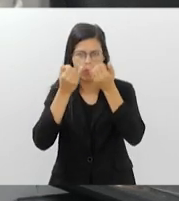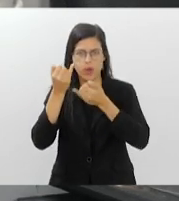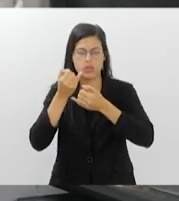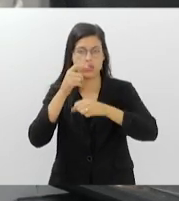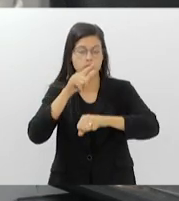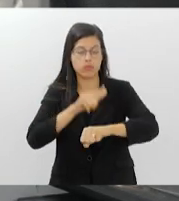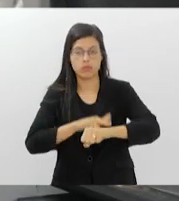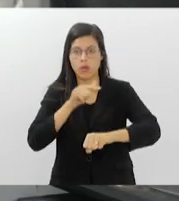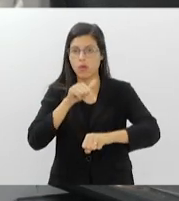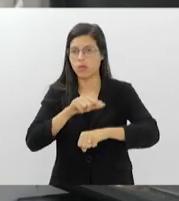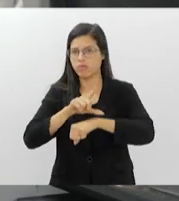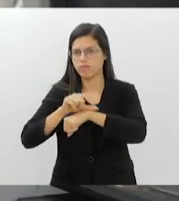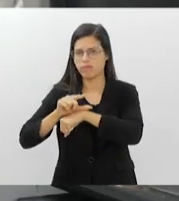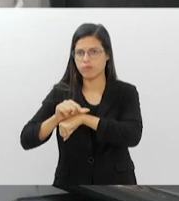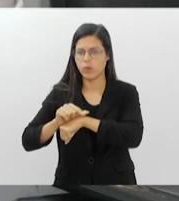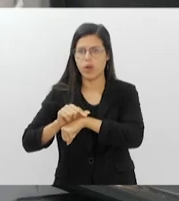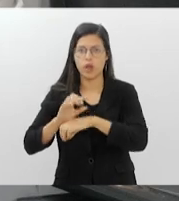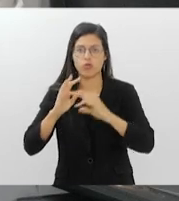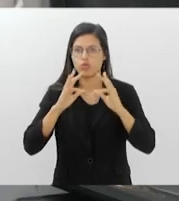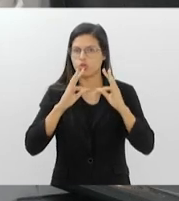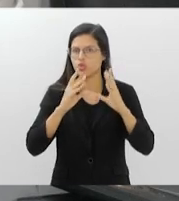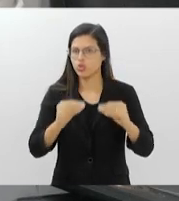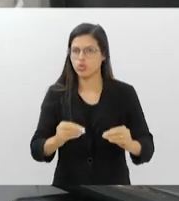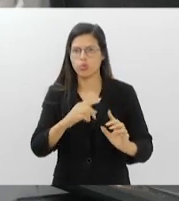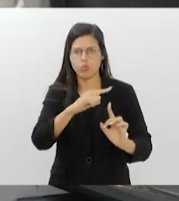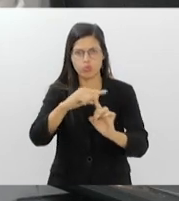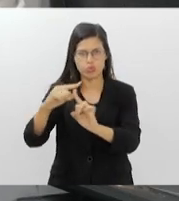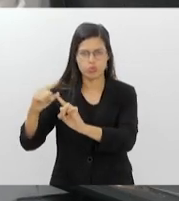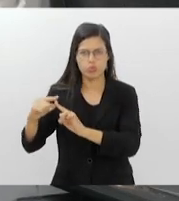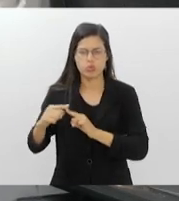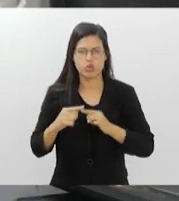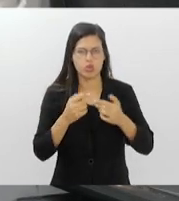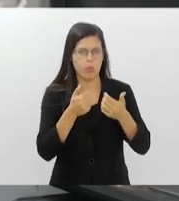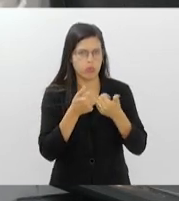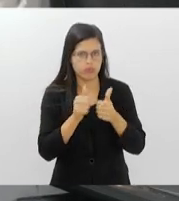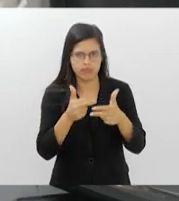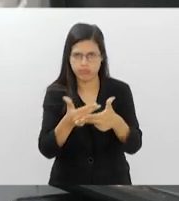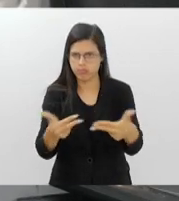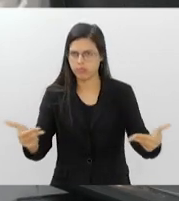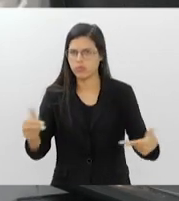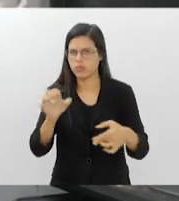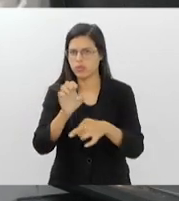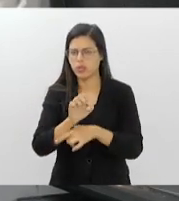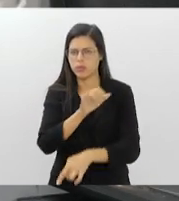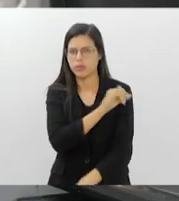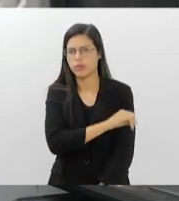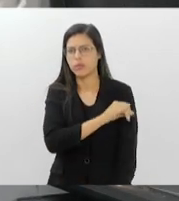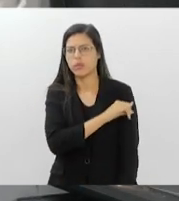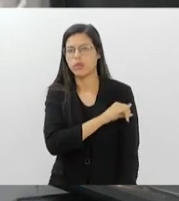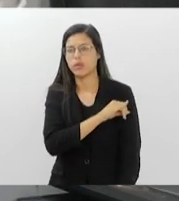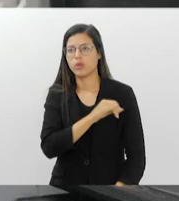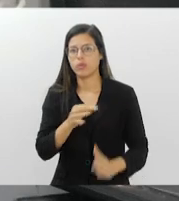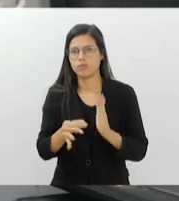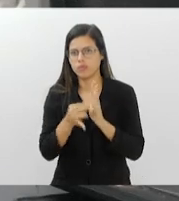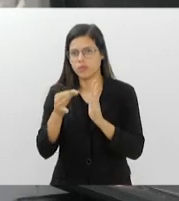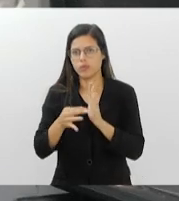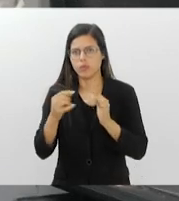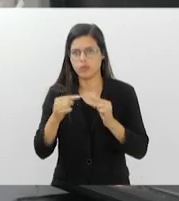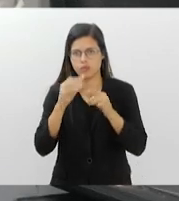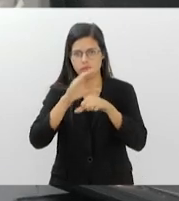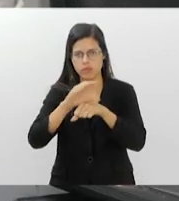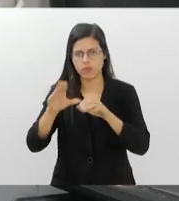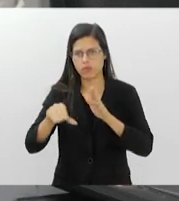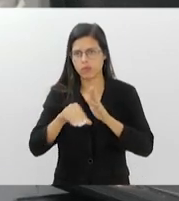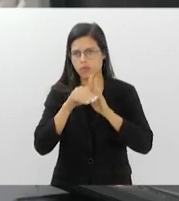real sobre os horários de todos os modais de transporte do Estado do Rio de Janeiro parecer pela constitucionalidade com emendas